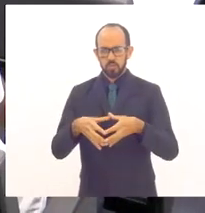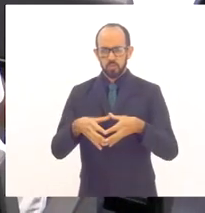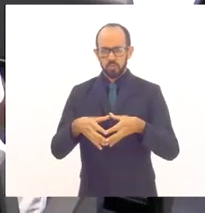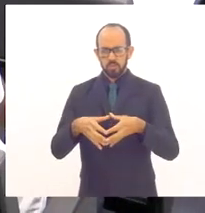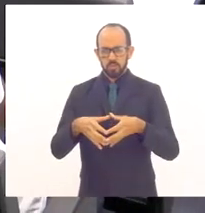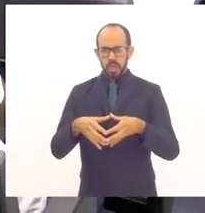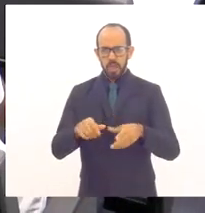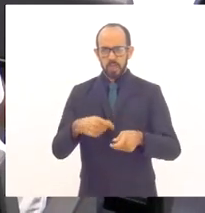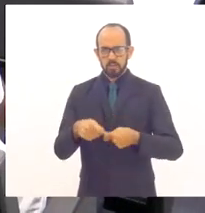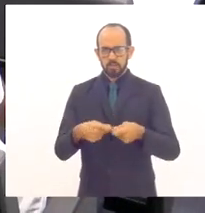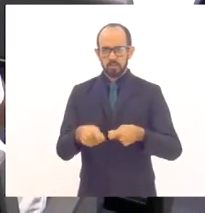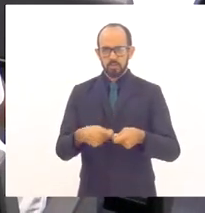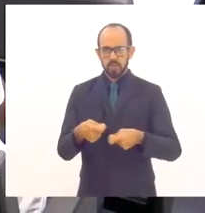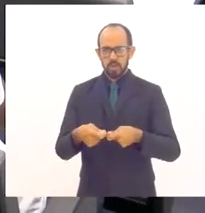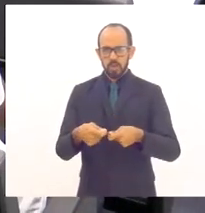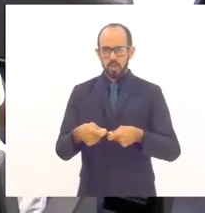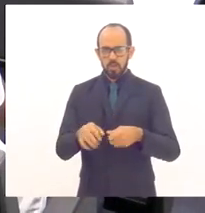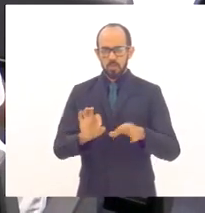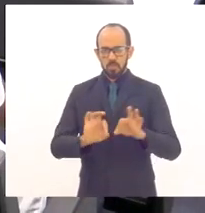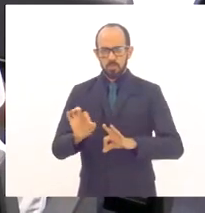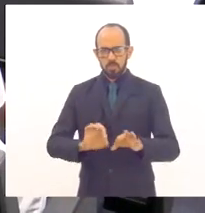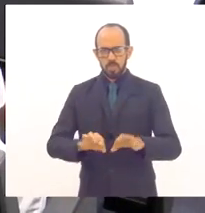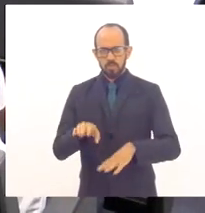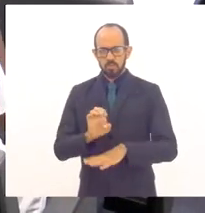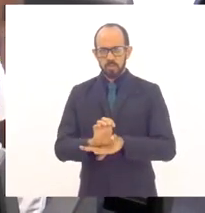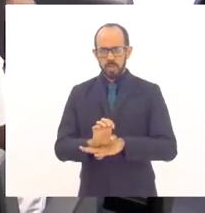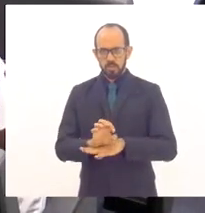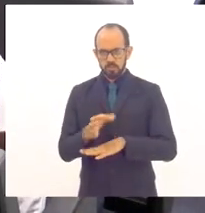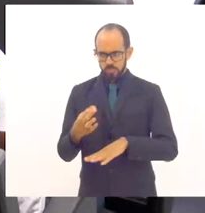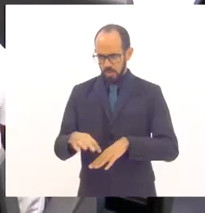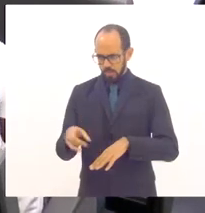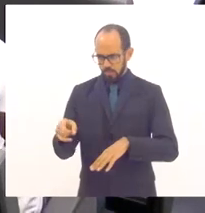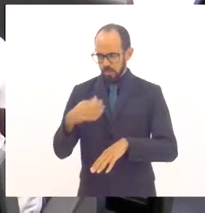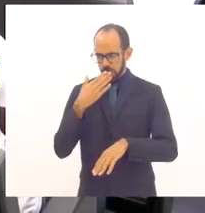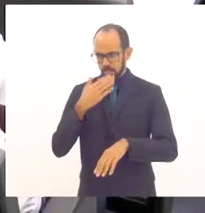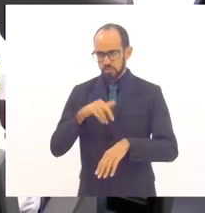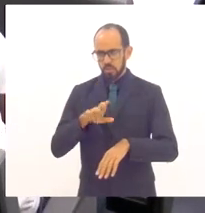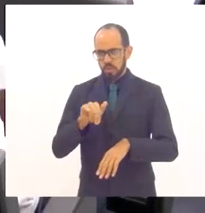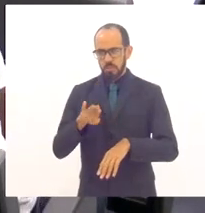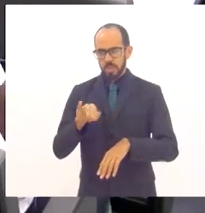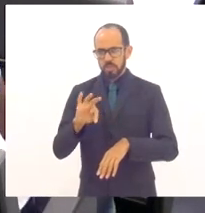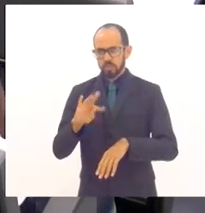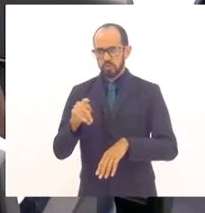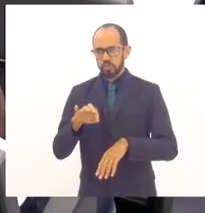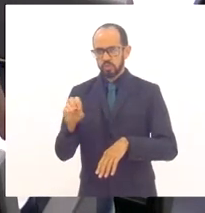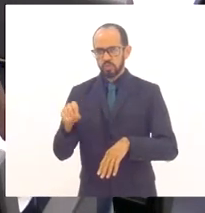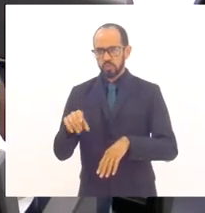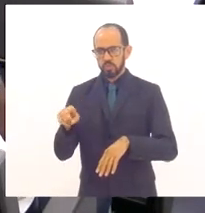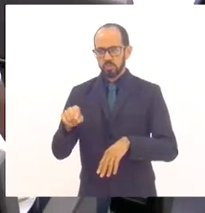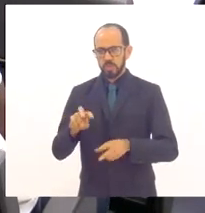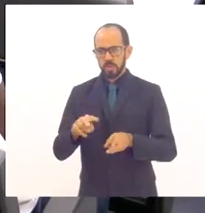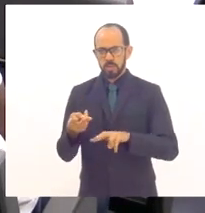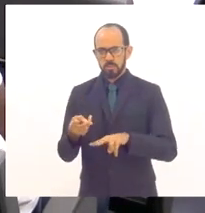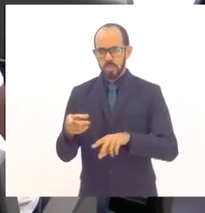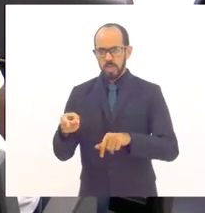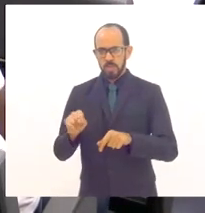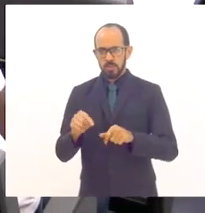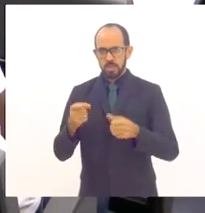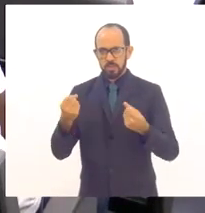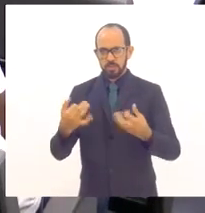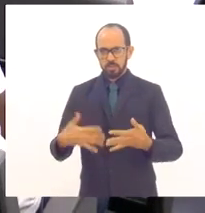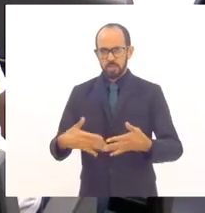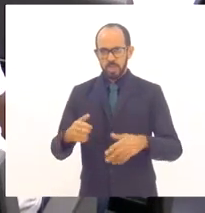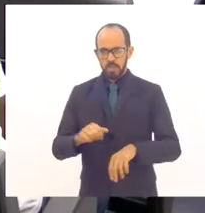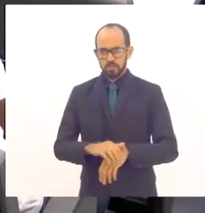dirigir o plano estadual, tá, o projeto. E aí eu pedi o Robertinho, como é um dos encaminhadores, que pudesse explanar aqui,